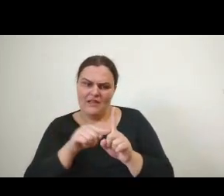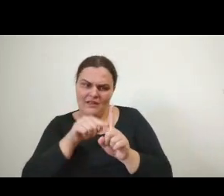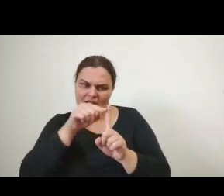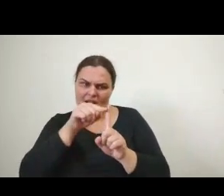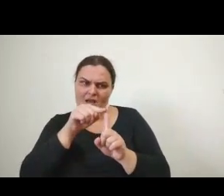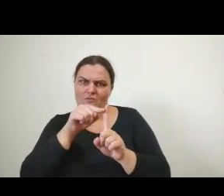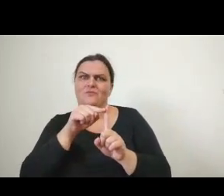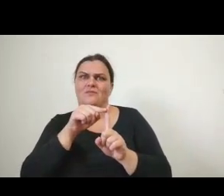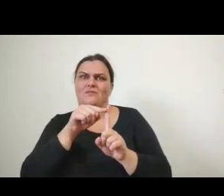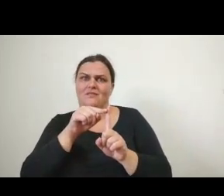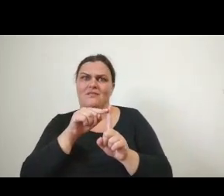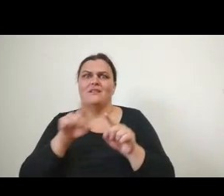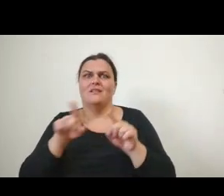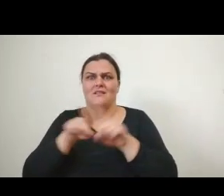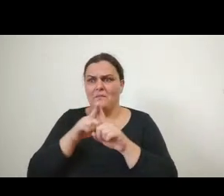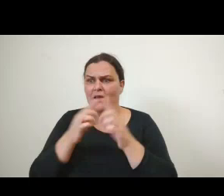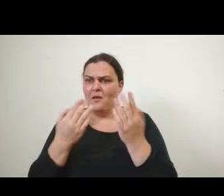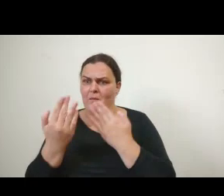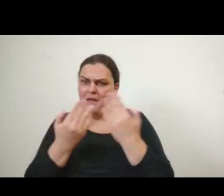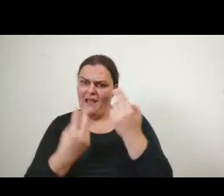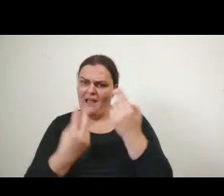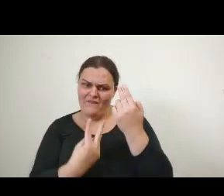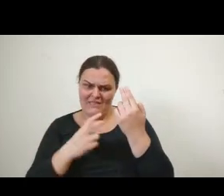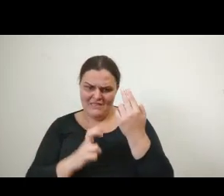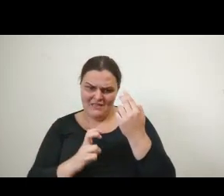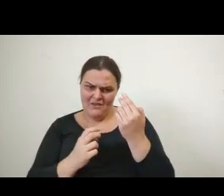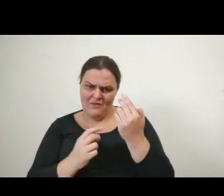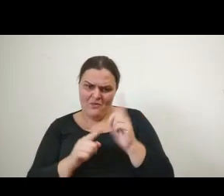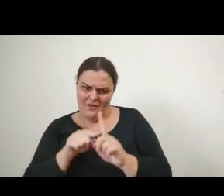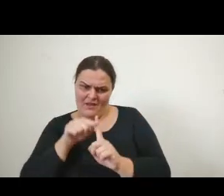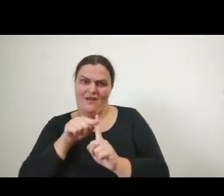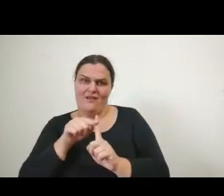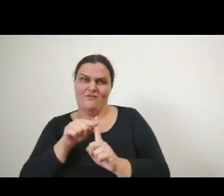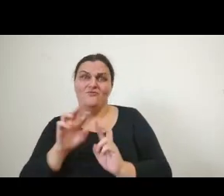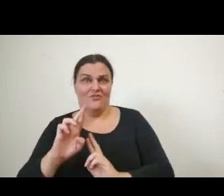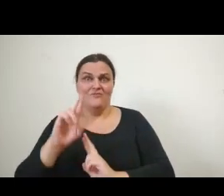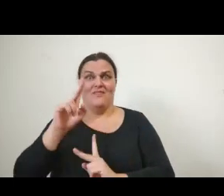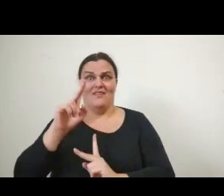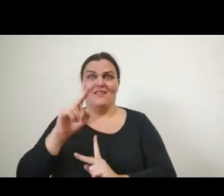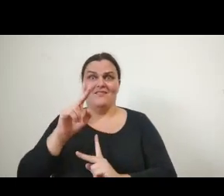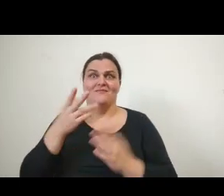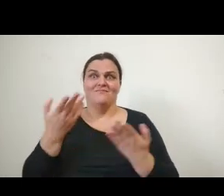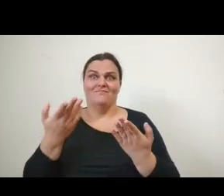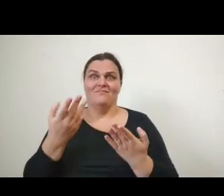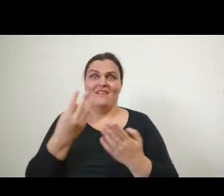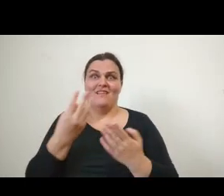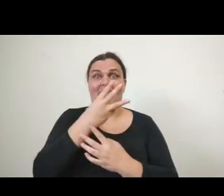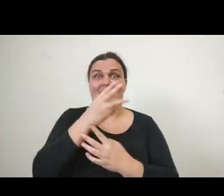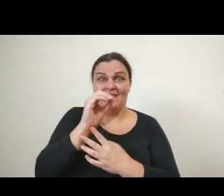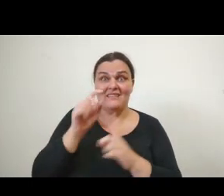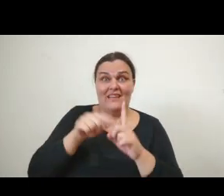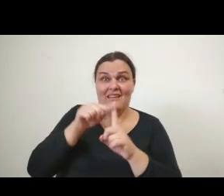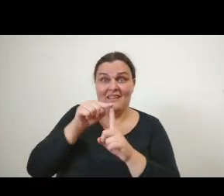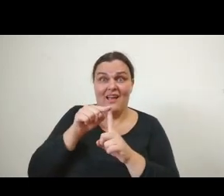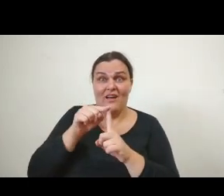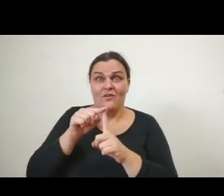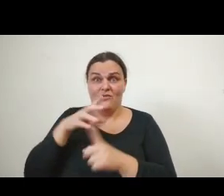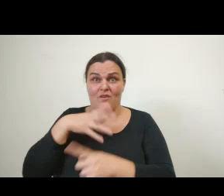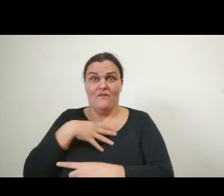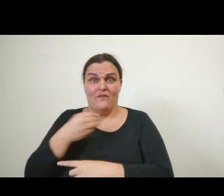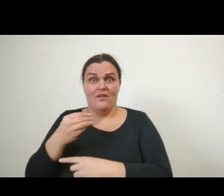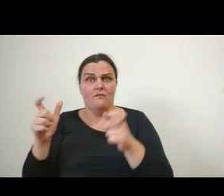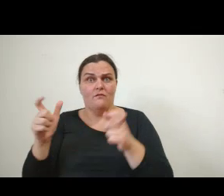Inclusive, né, eu tenho a população duplicar aqui, ó, né, bem menor a 30 graus do que a 25. Então,